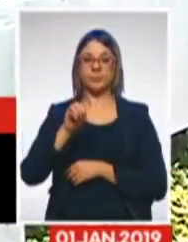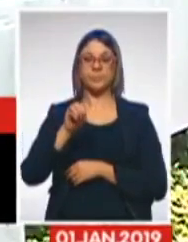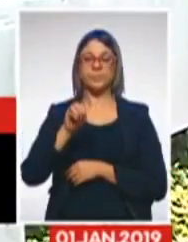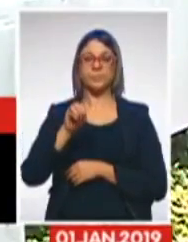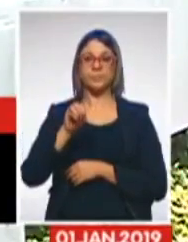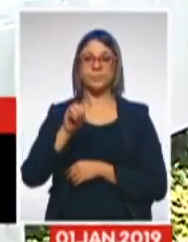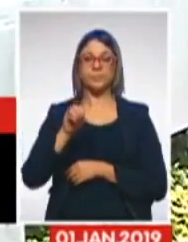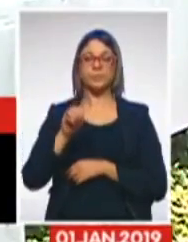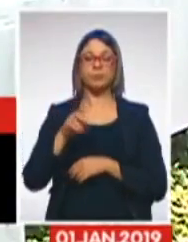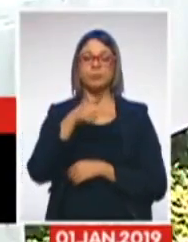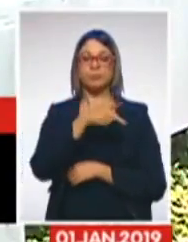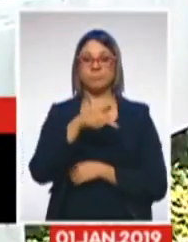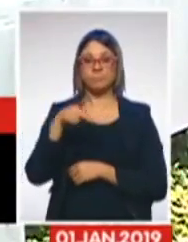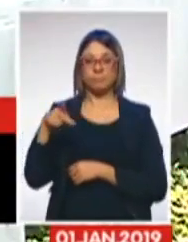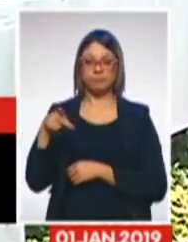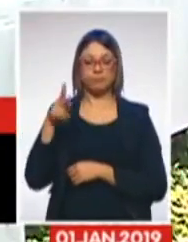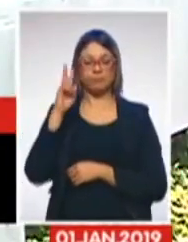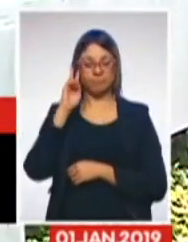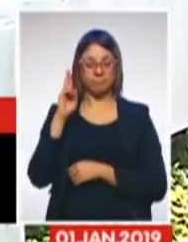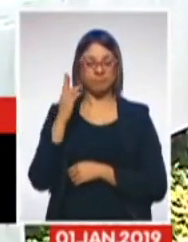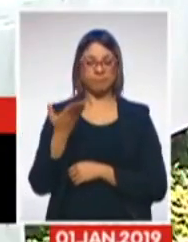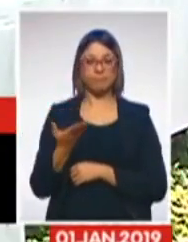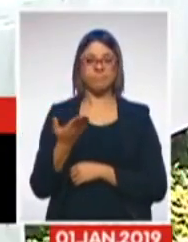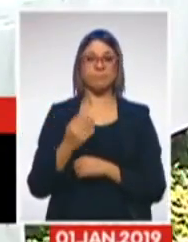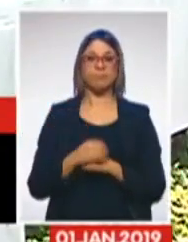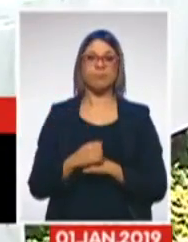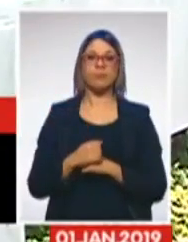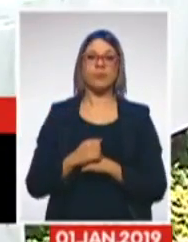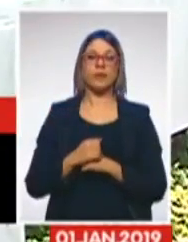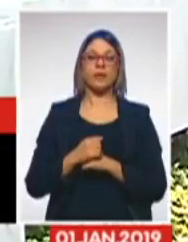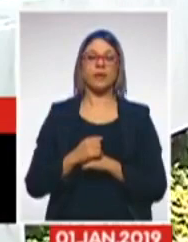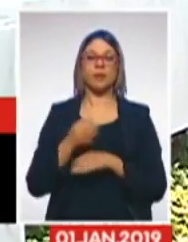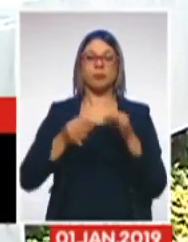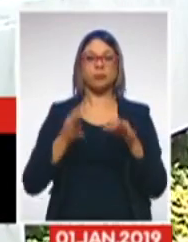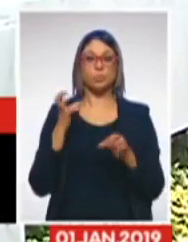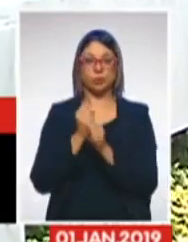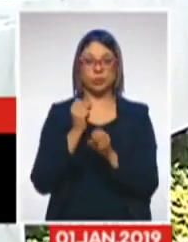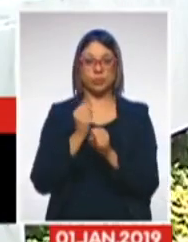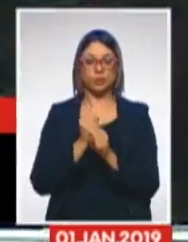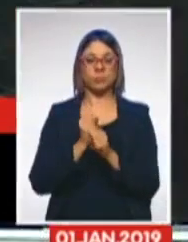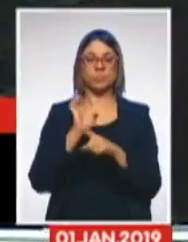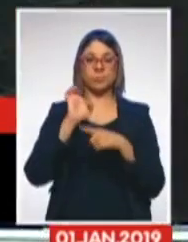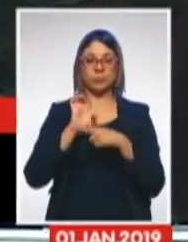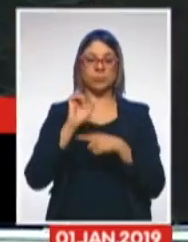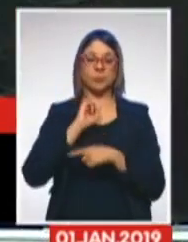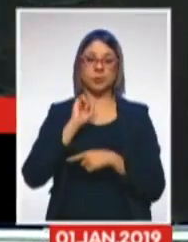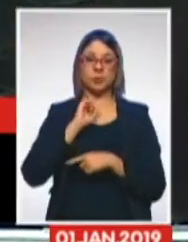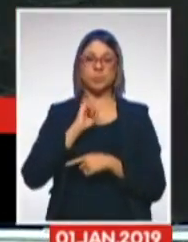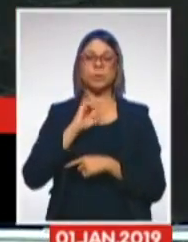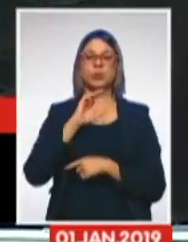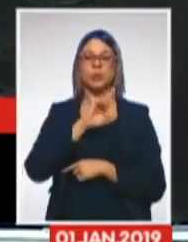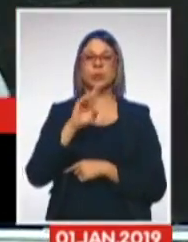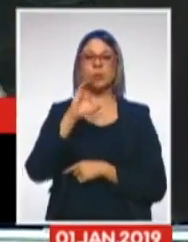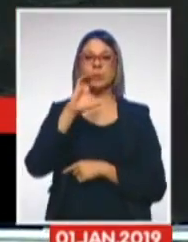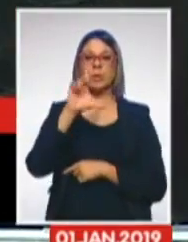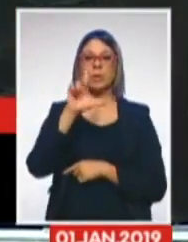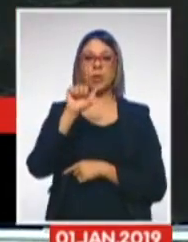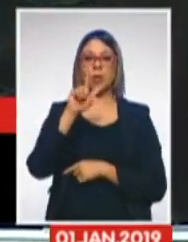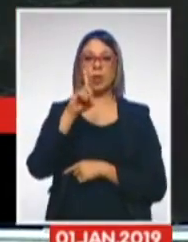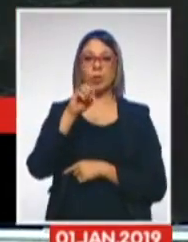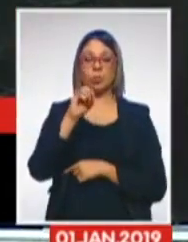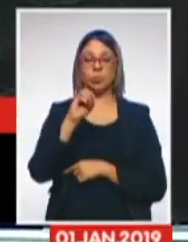Excelentíssimo Senhor Presidente do Tribunal de Contas do Estado de Minas Gerais, conselheiro Cláudio Couto Terrão,